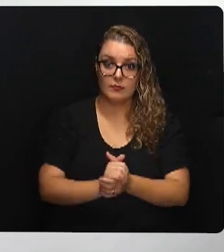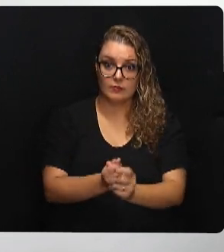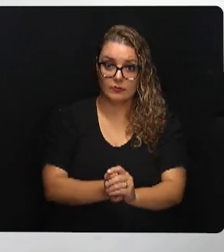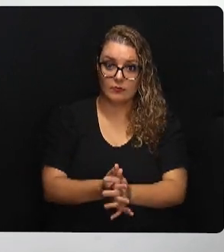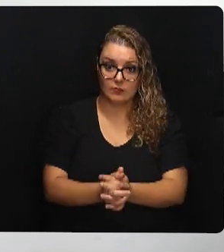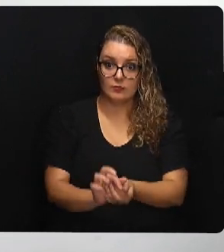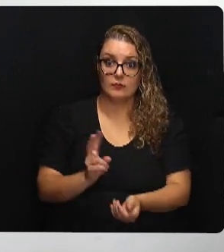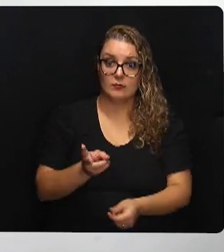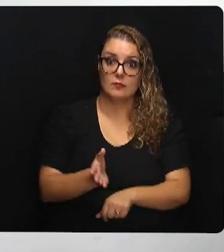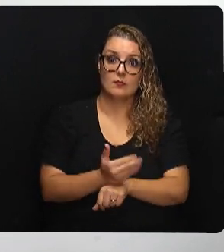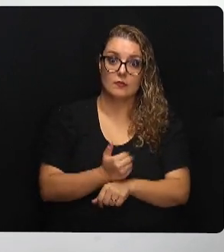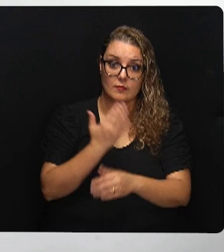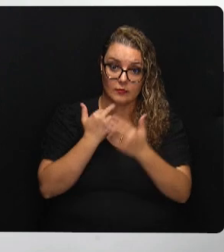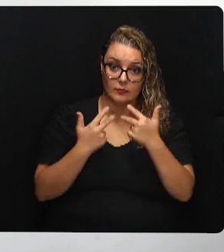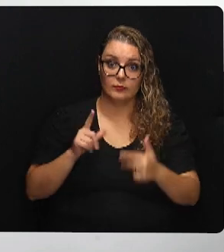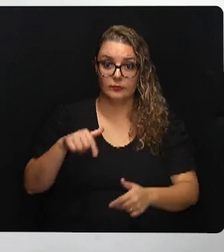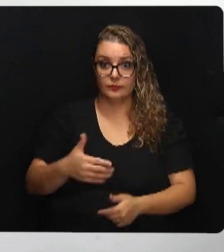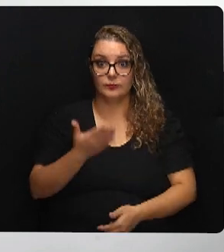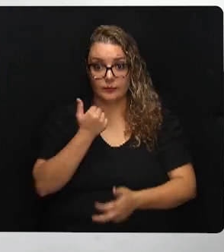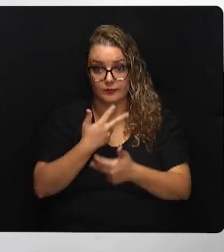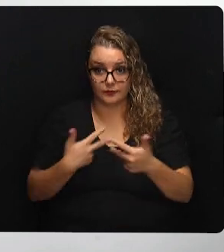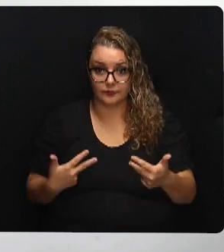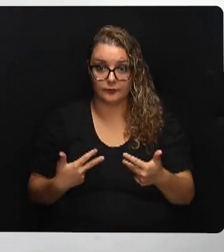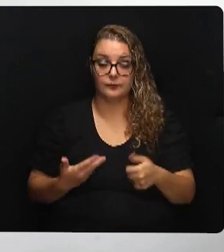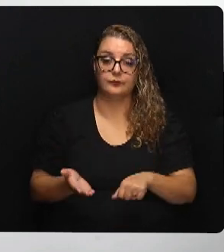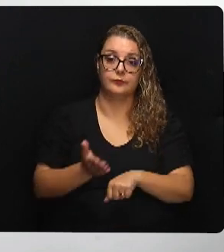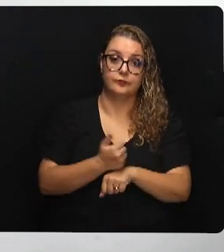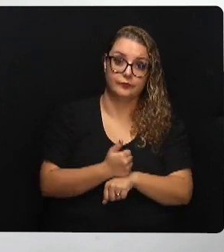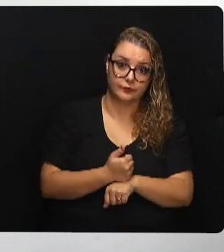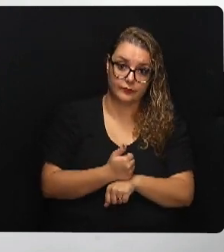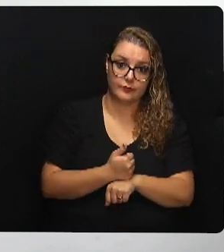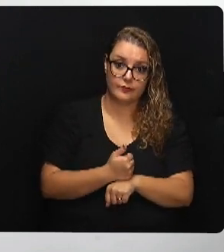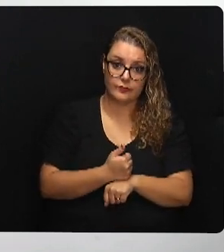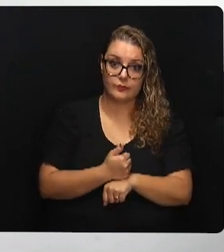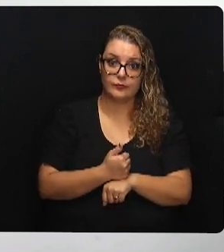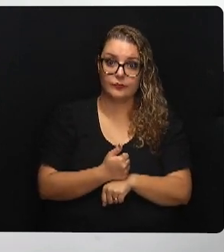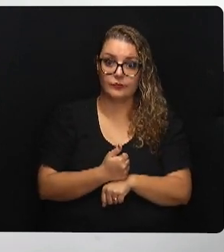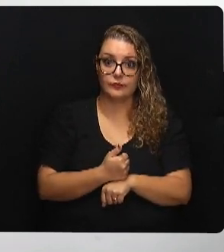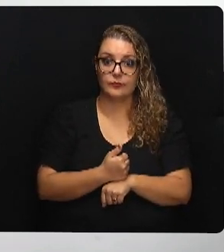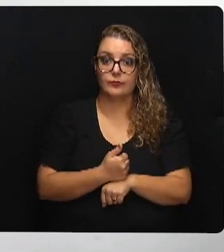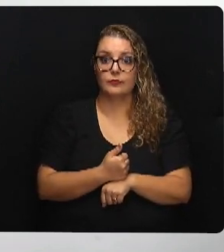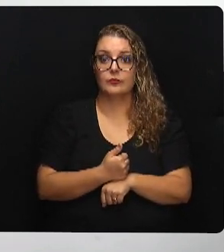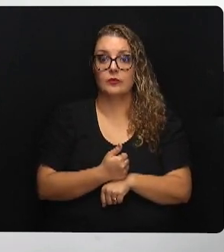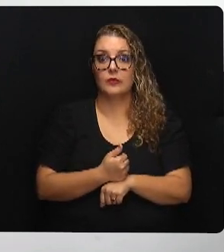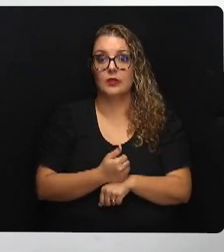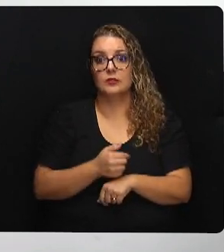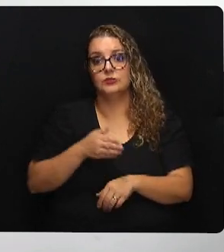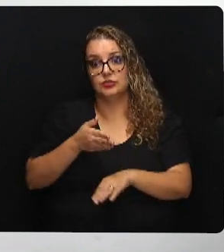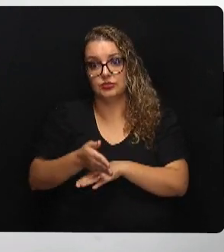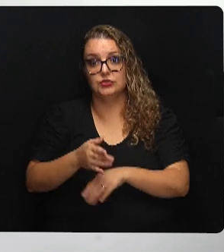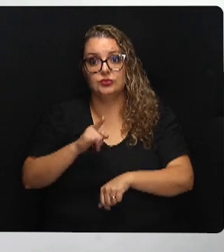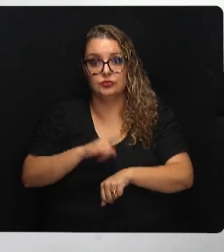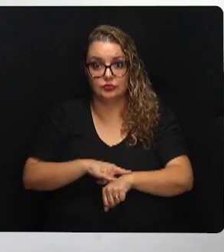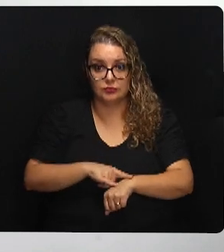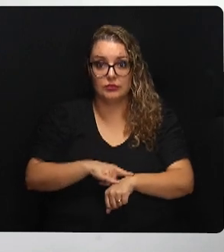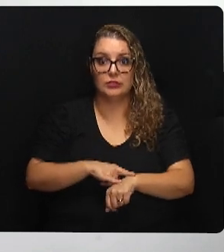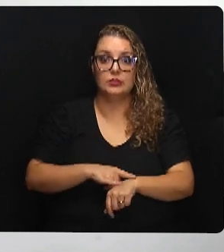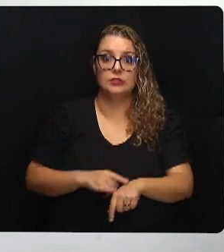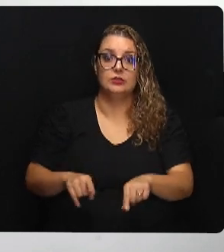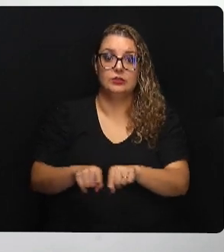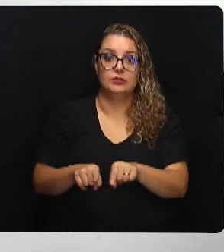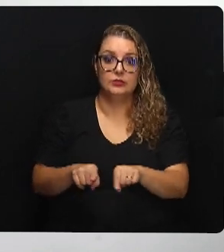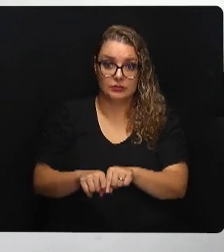aumentar a lavagem das mãos antes de comer, depois de comer, após o uso do banheiro, também limpar